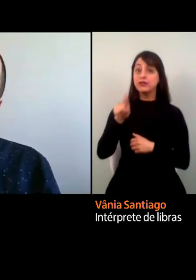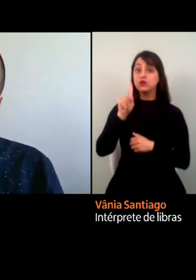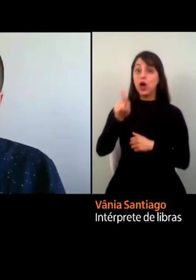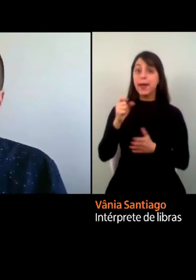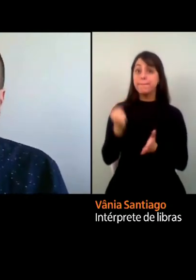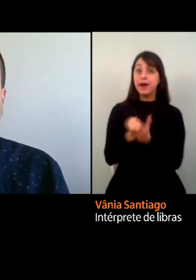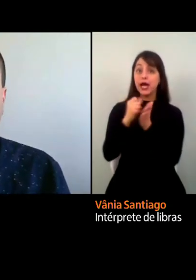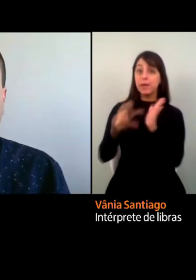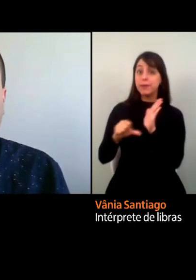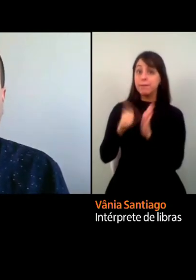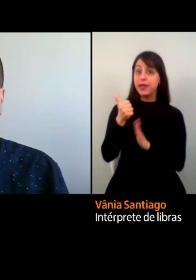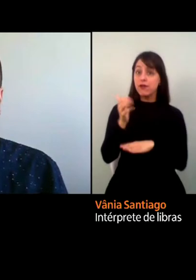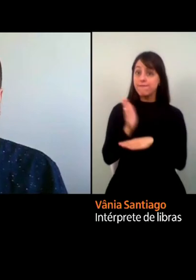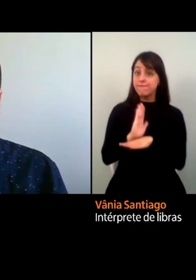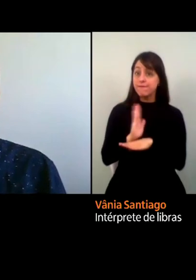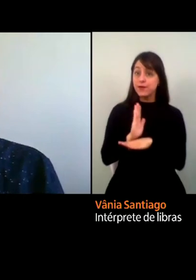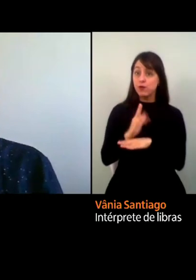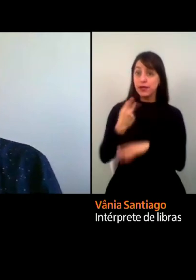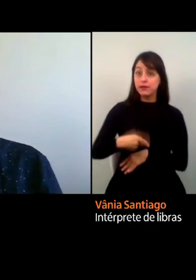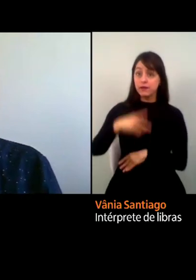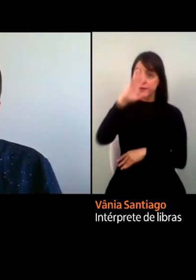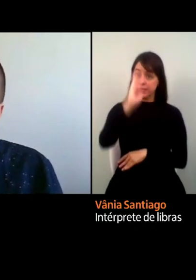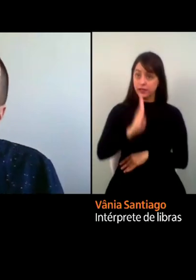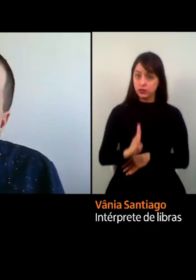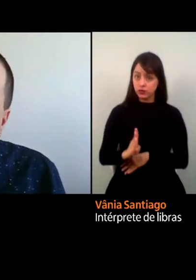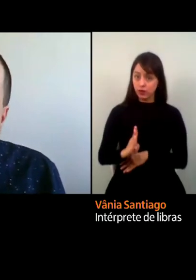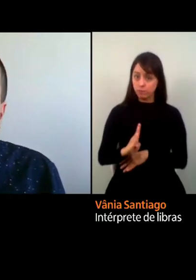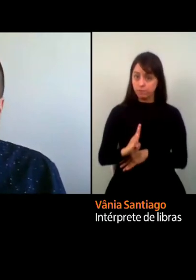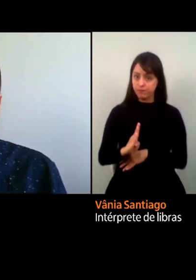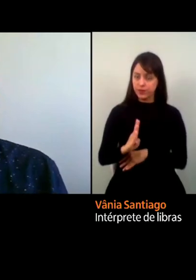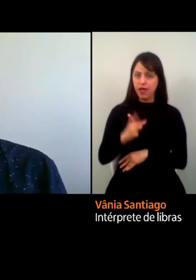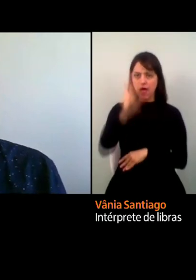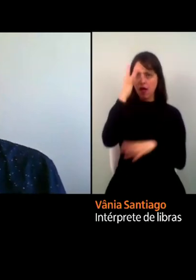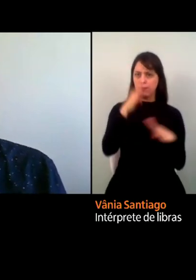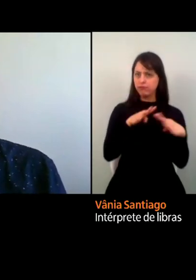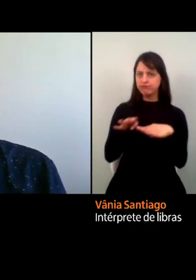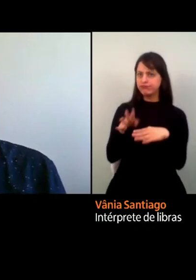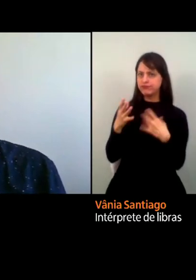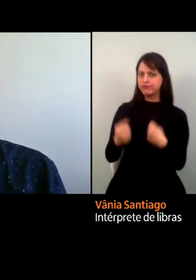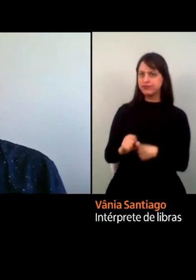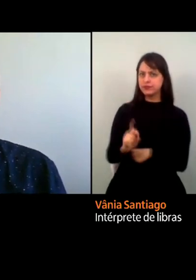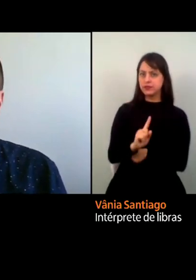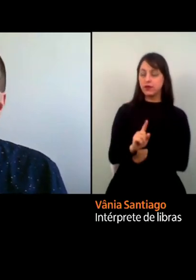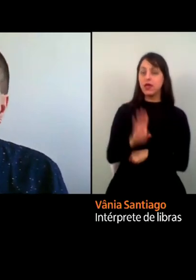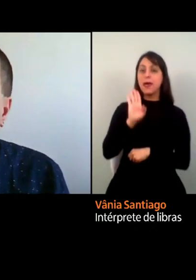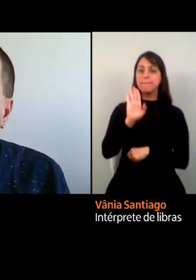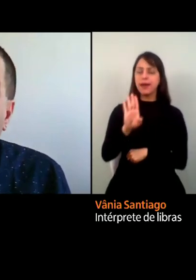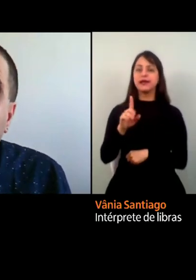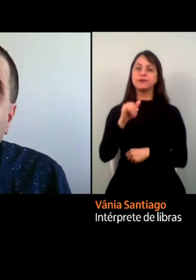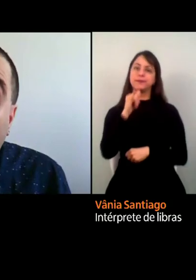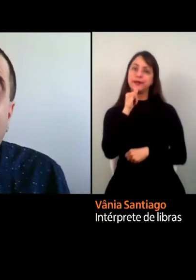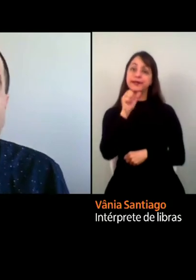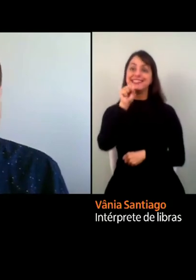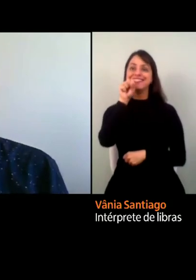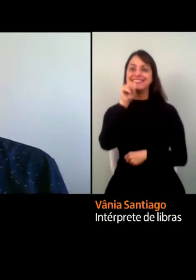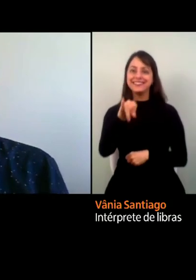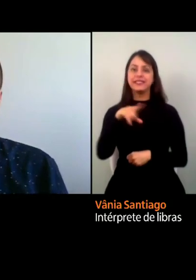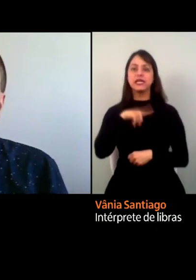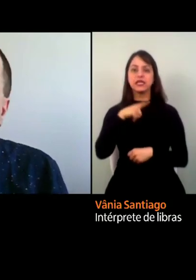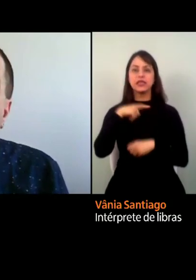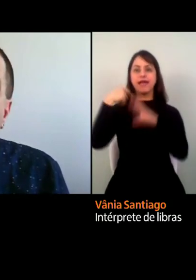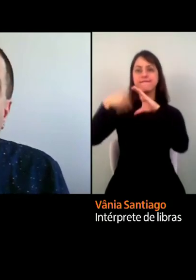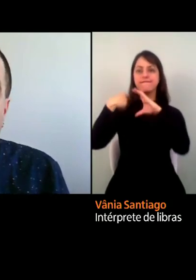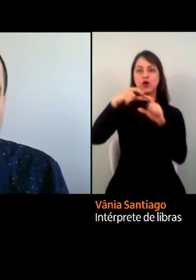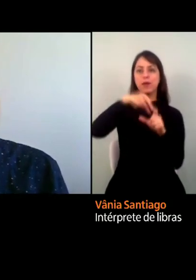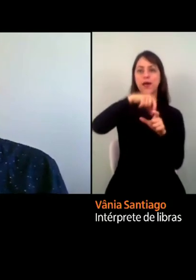Se o argumento fosse baseado num exame técnico da película, por exemplo, a proporção da bitola,